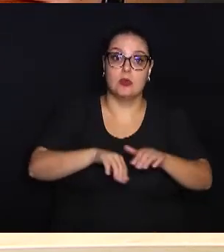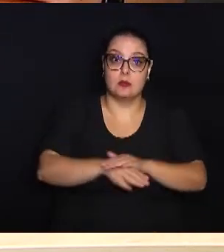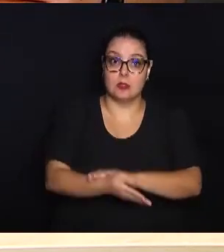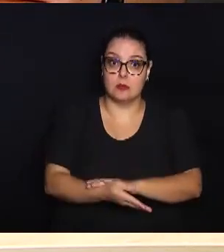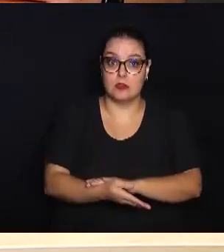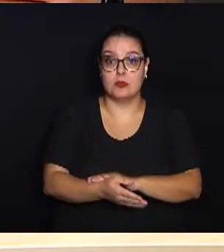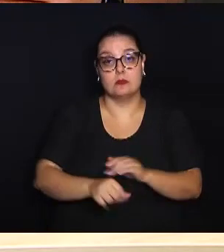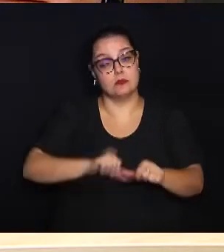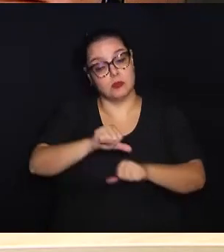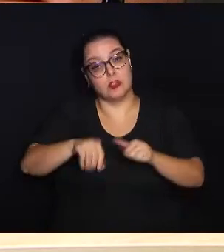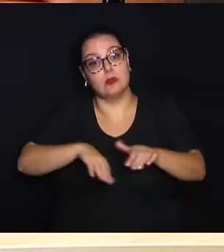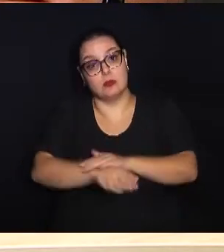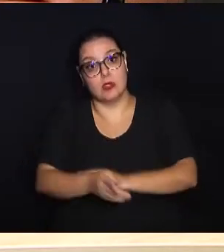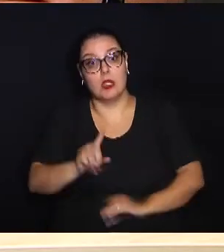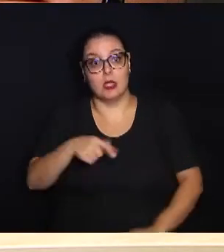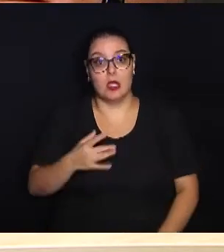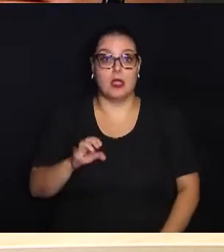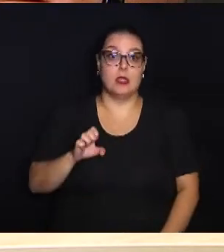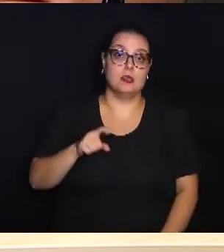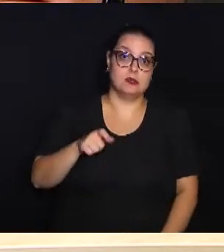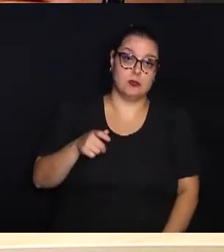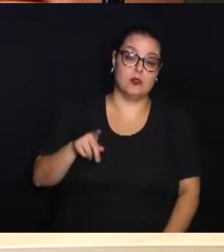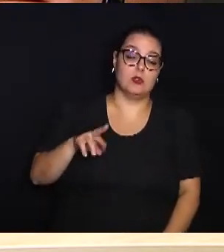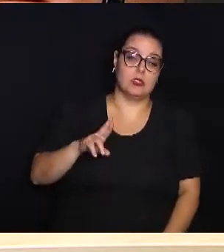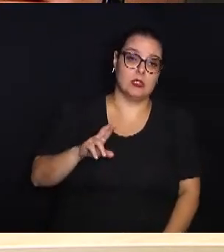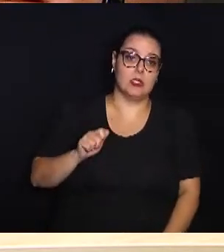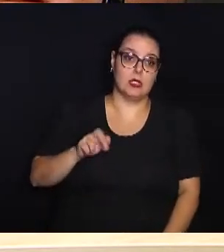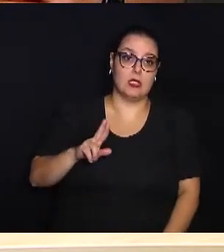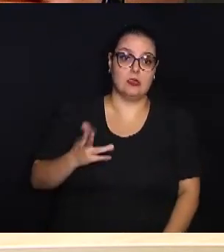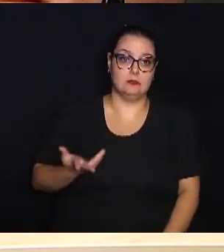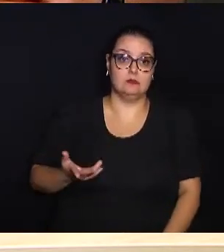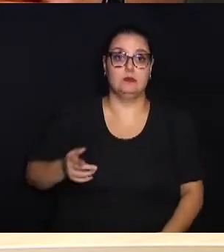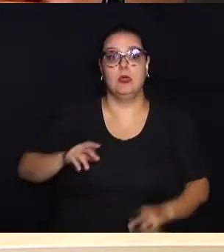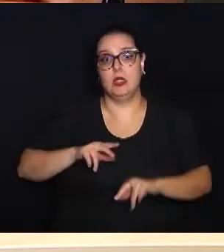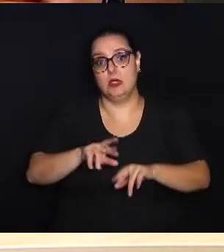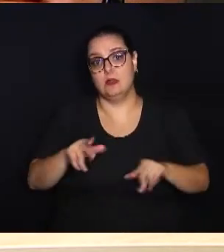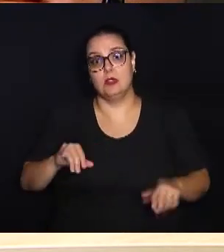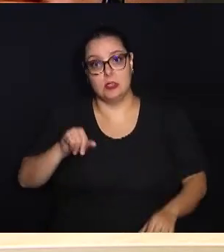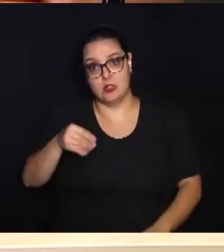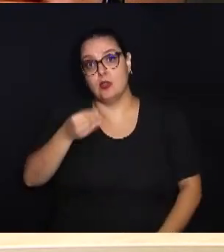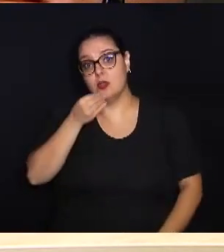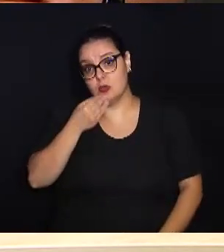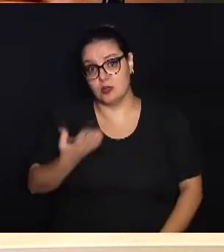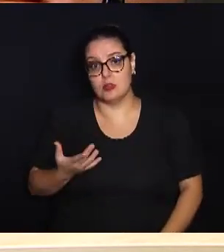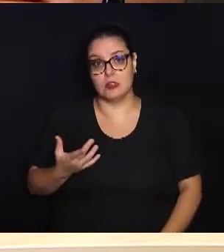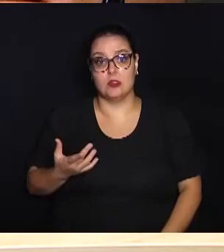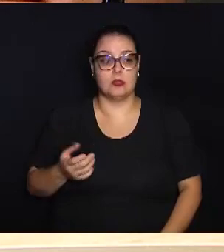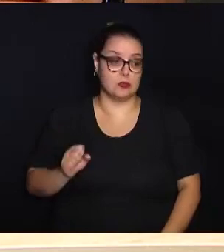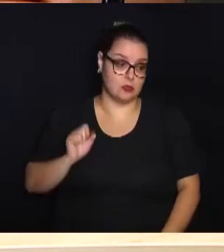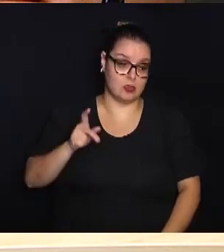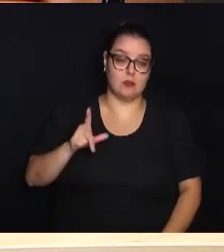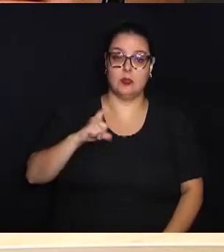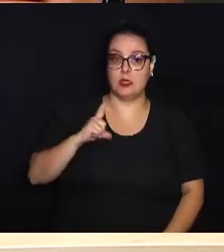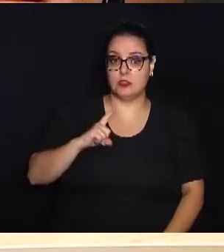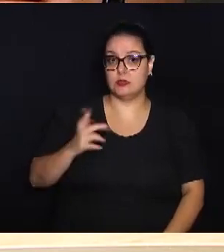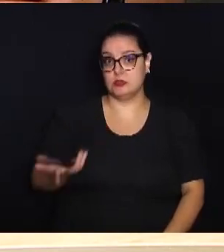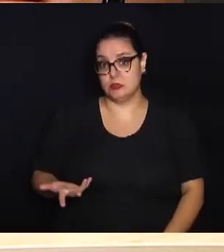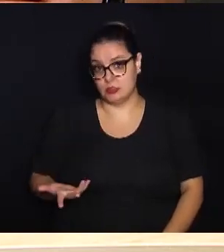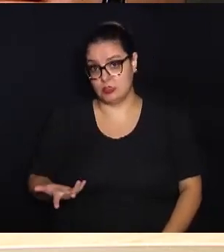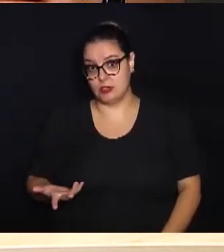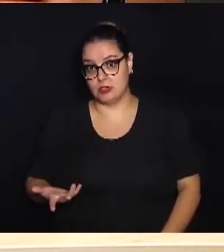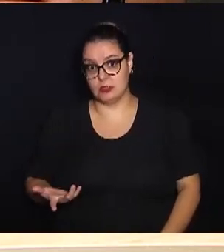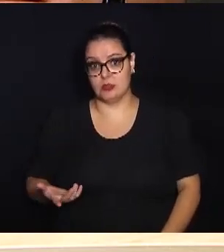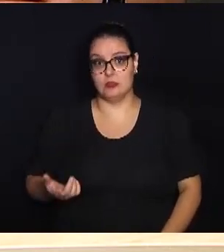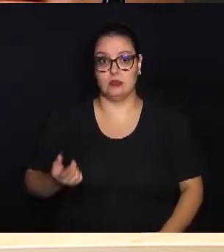o hábito. E ao mudar o hábito, é explorar sim, as várias oportunidades que os aposentados têm.